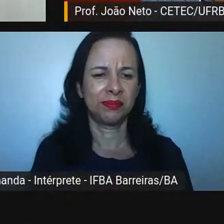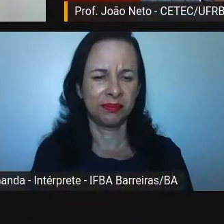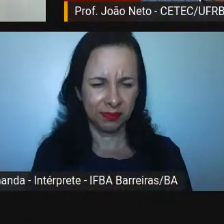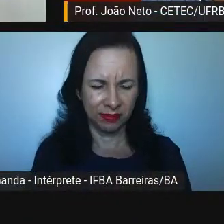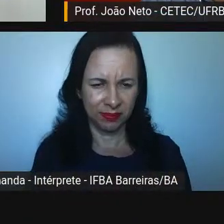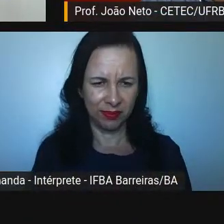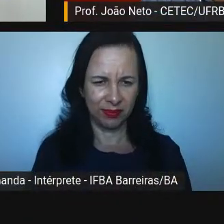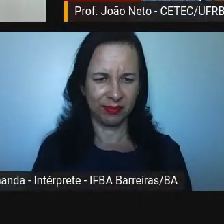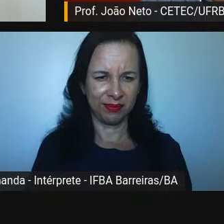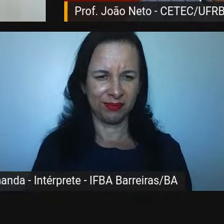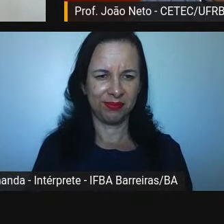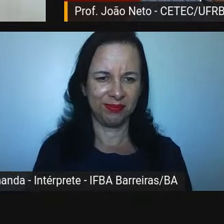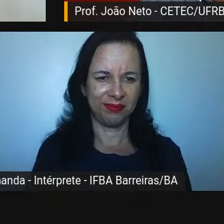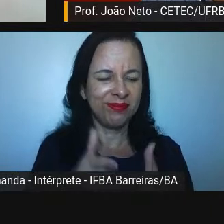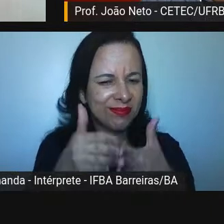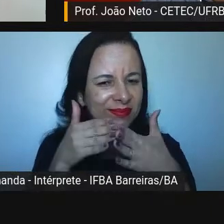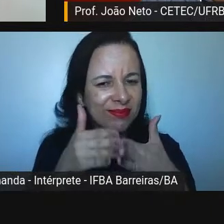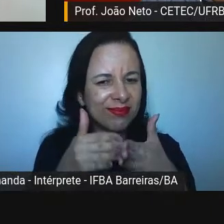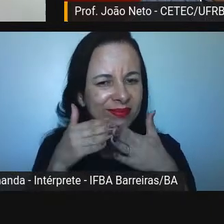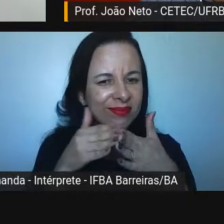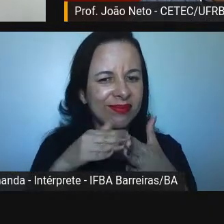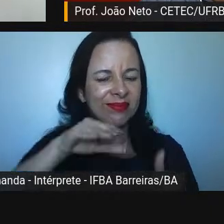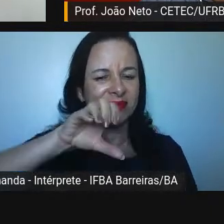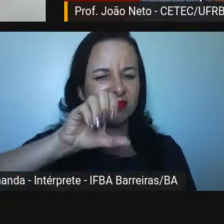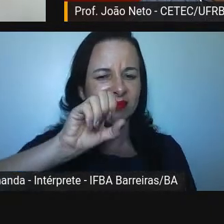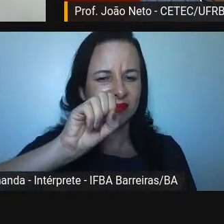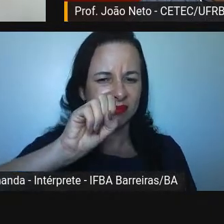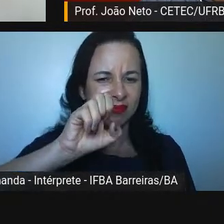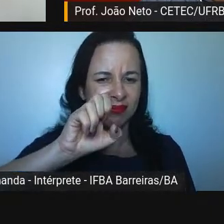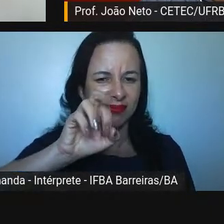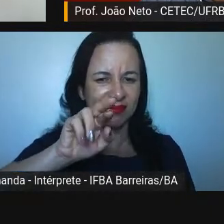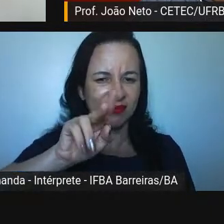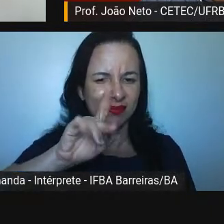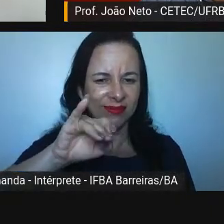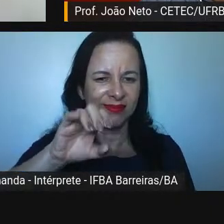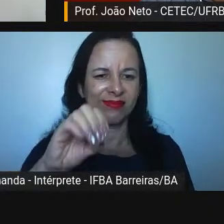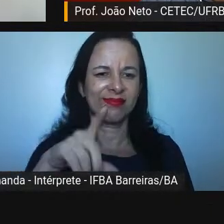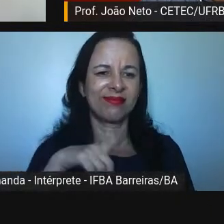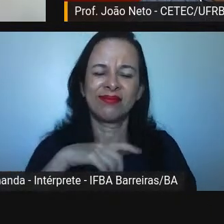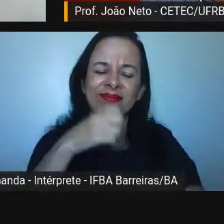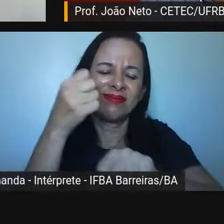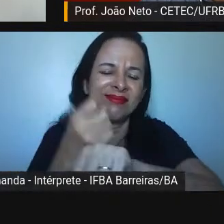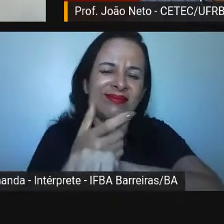Sérgio por favor não é assim eu queria dizer que eu tô só